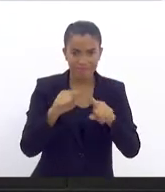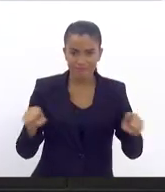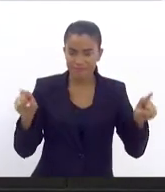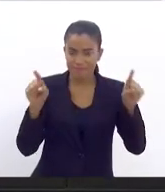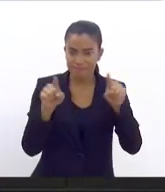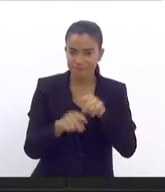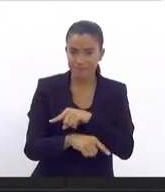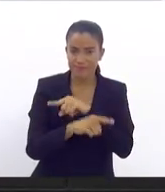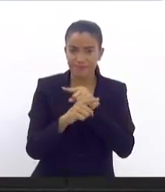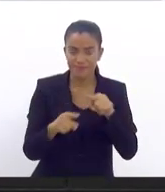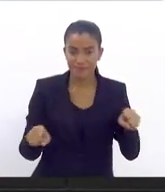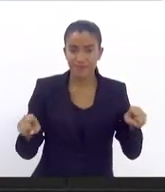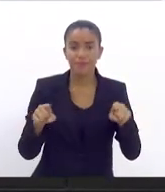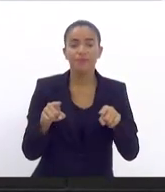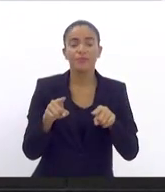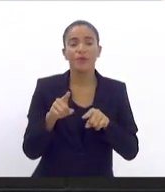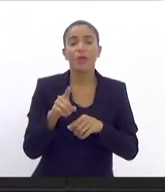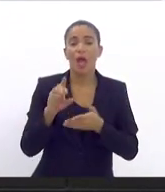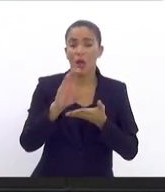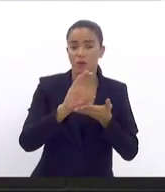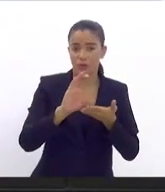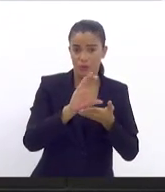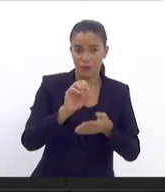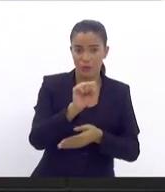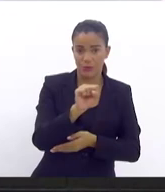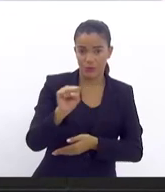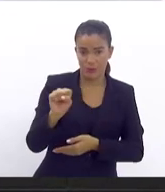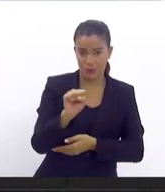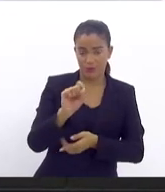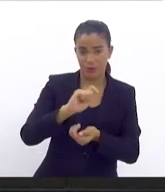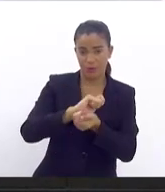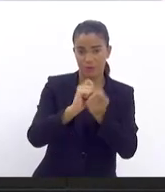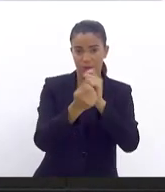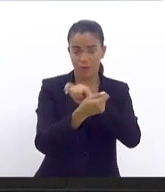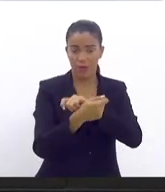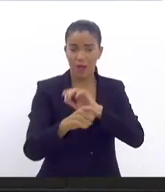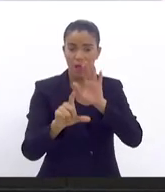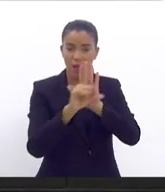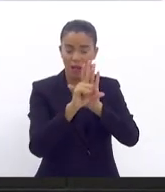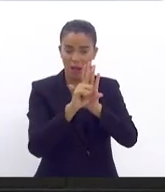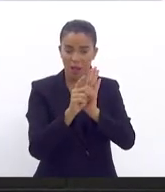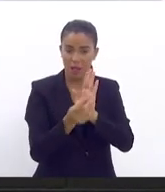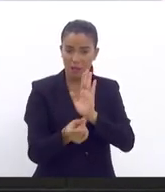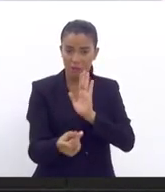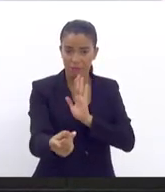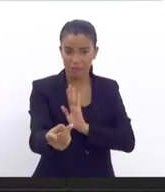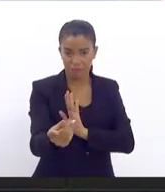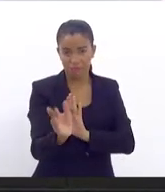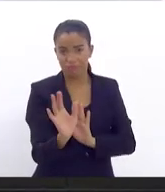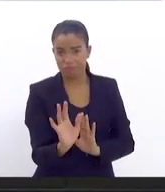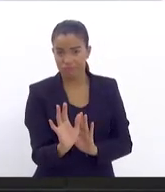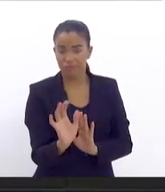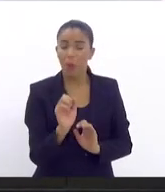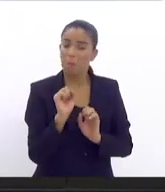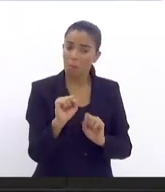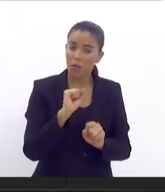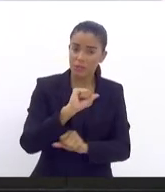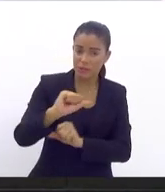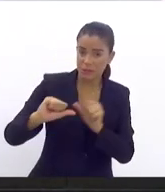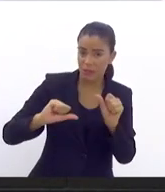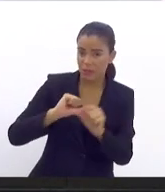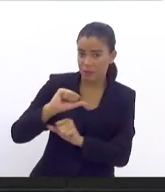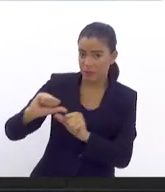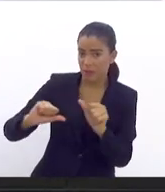que foram recepcionados pela Constituição de 88 foram automaticamente convertidos em lei ordinária, portanto, são passíveis de serem alterados